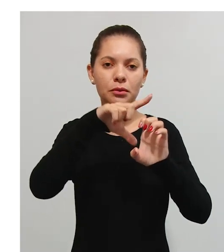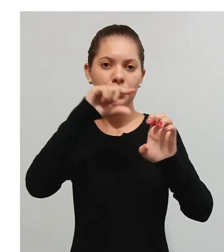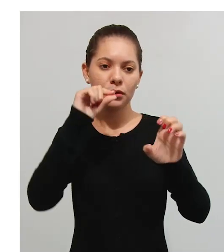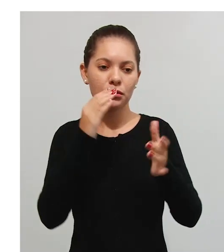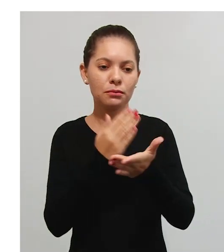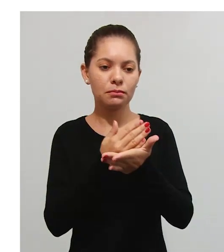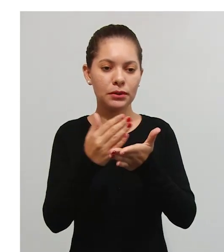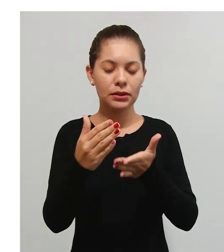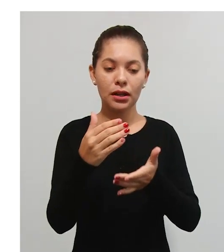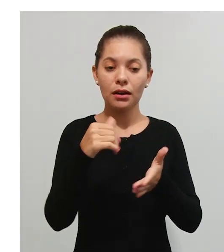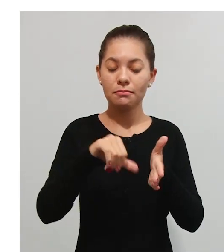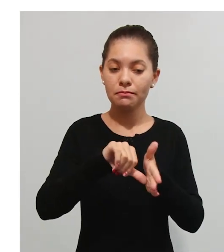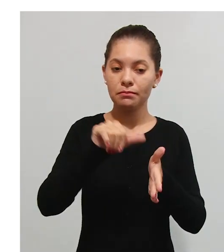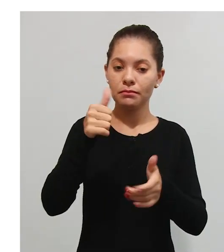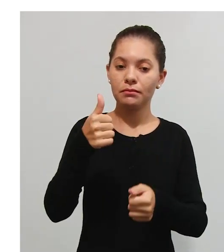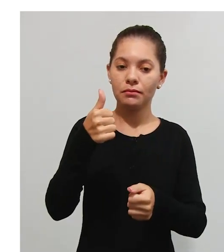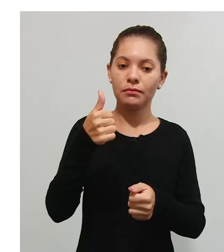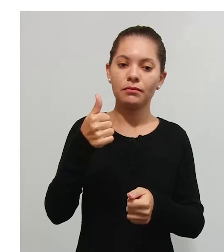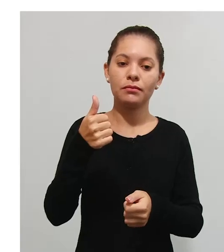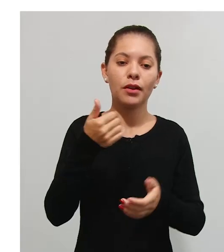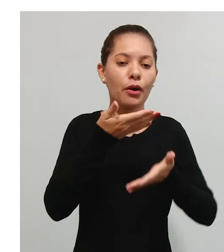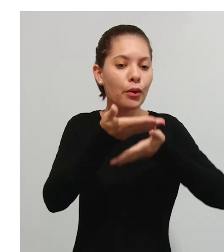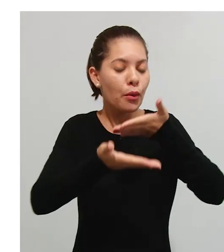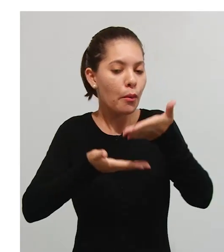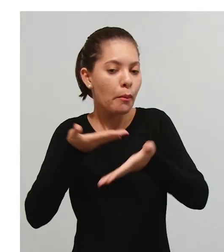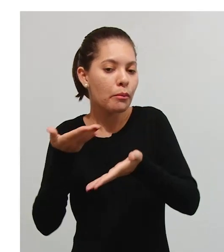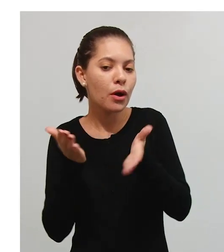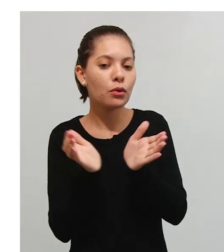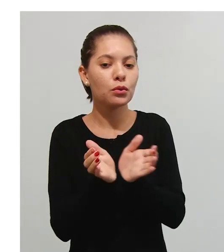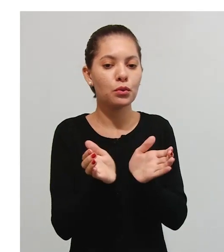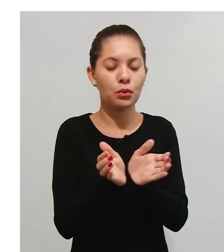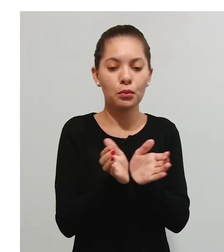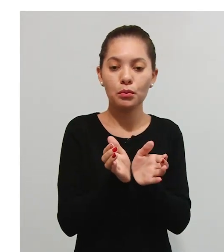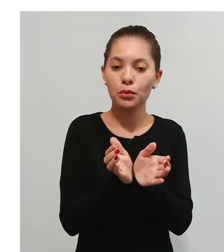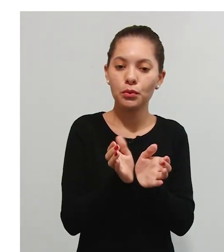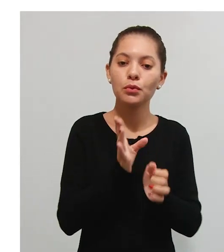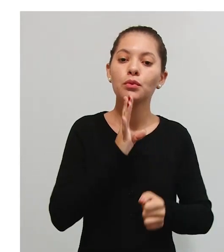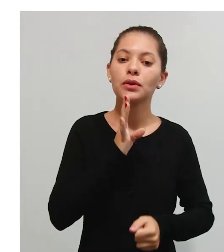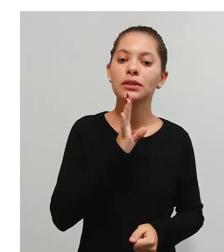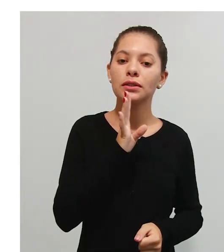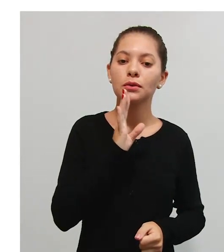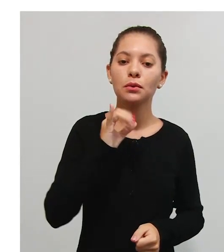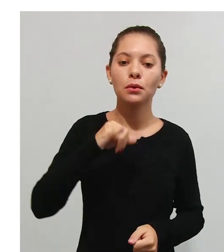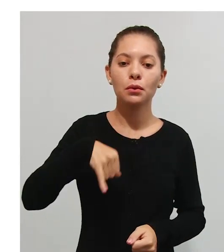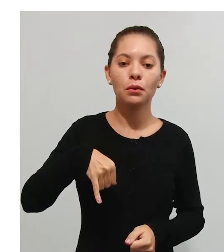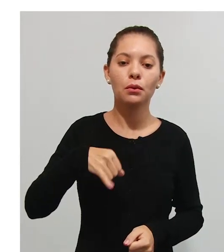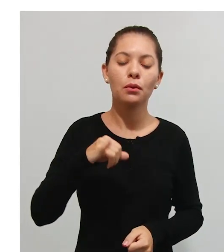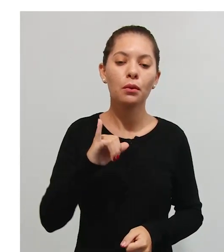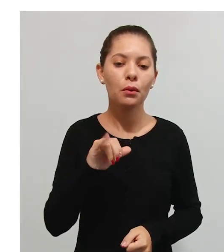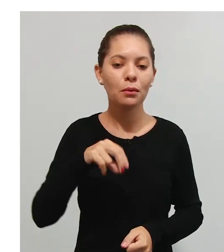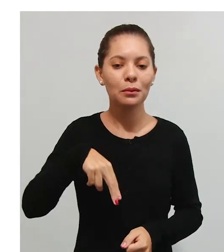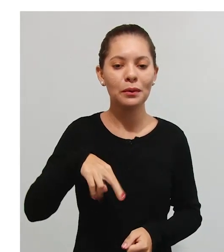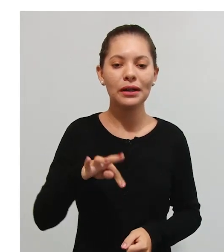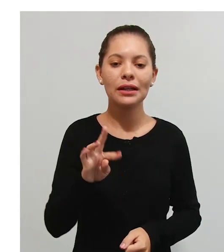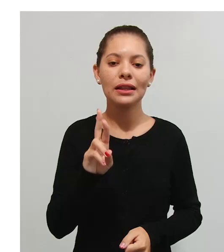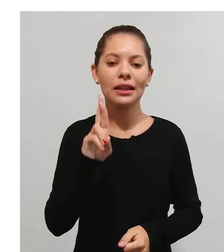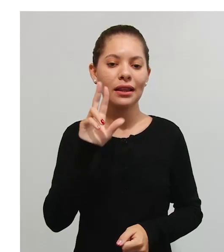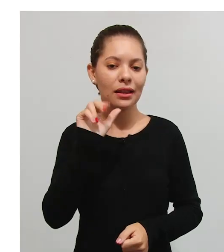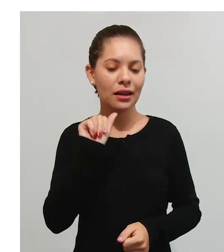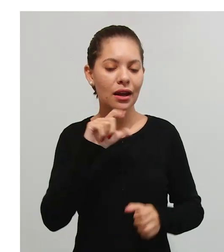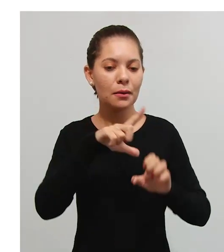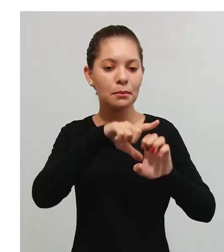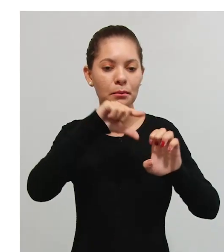começar pelo empreendedor corporativo, que também é conhecido como intraempreendedor ou